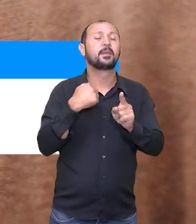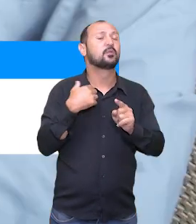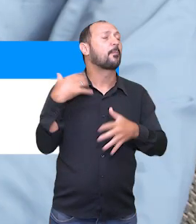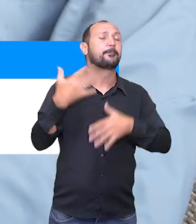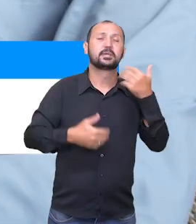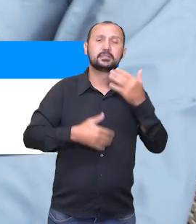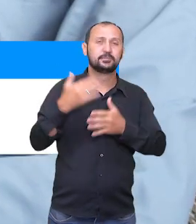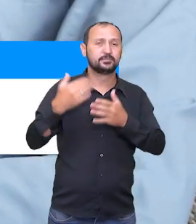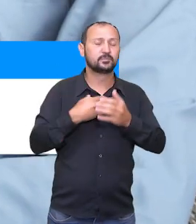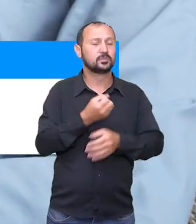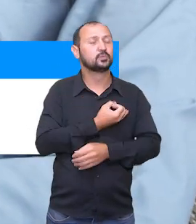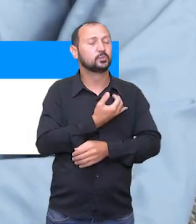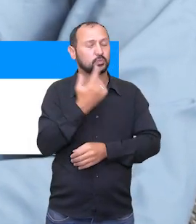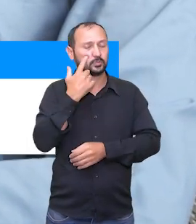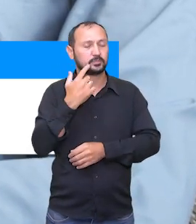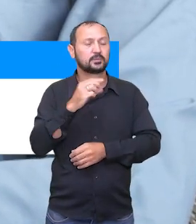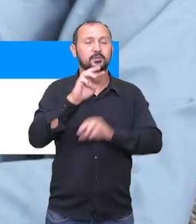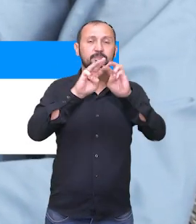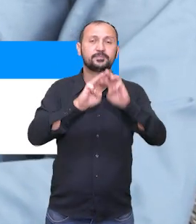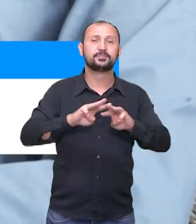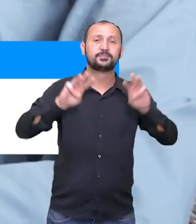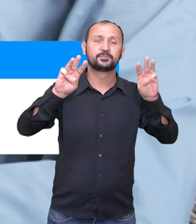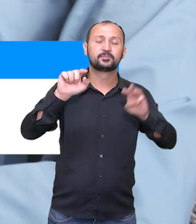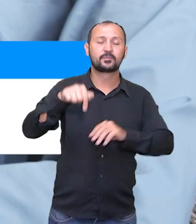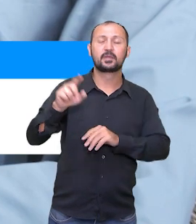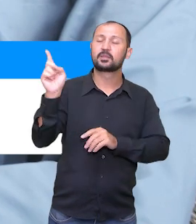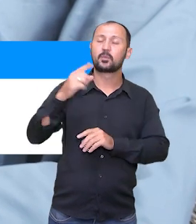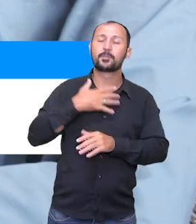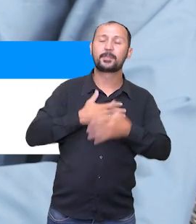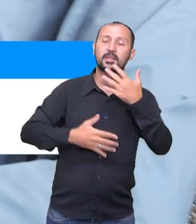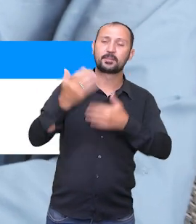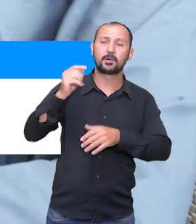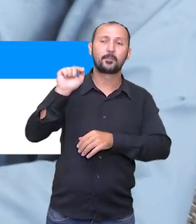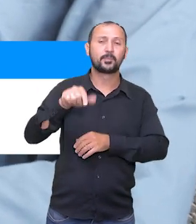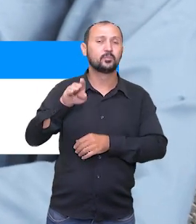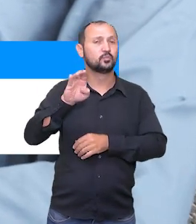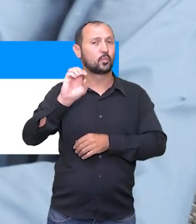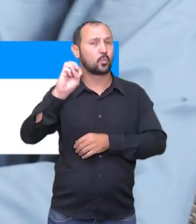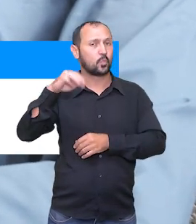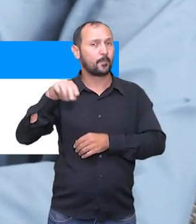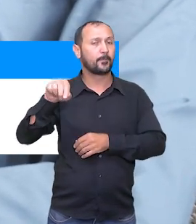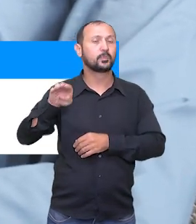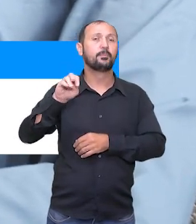www.bloquetel.ms.gov.br e o portal Não Me Perturbe, pelo endereço